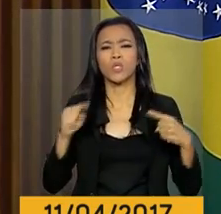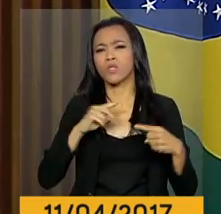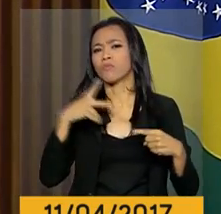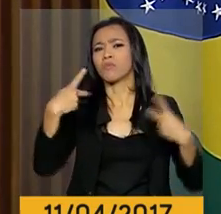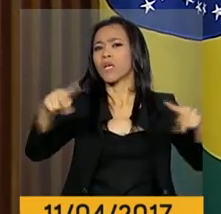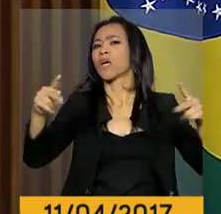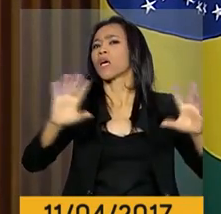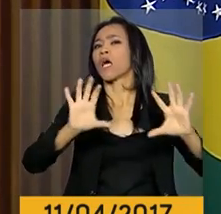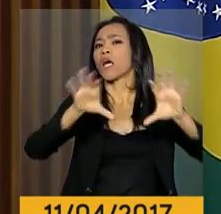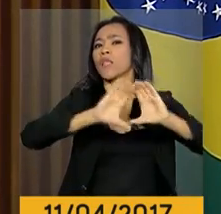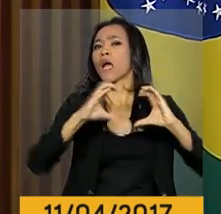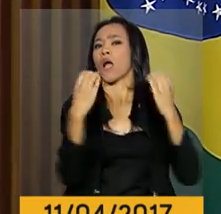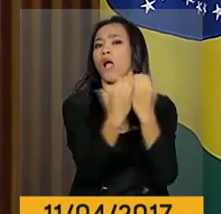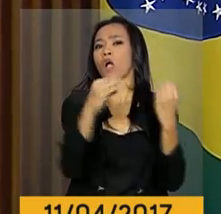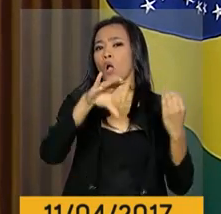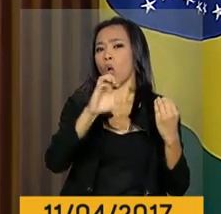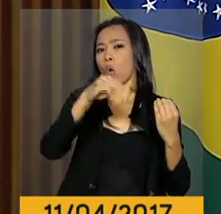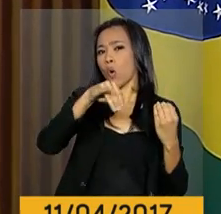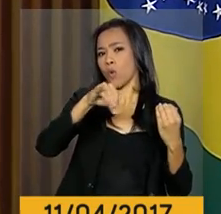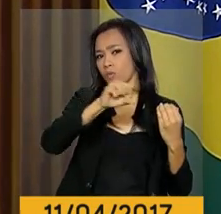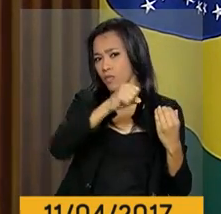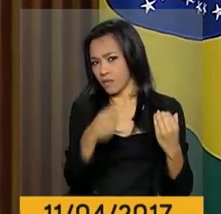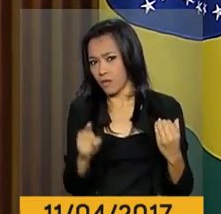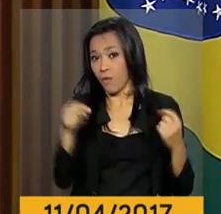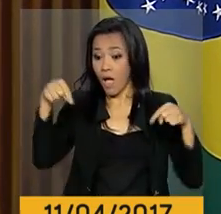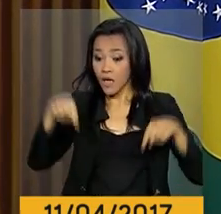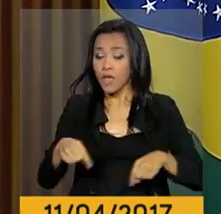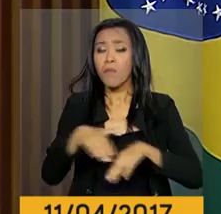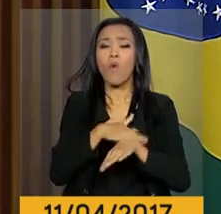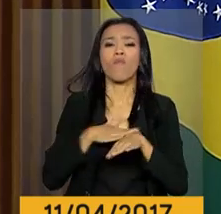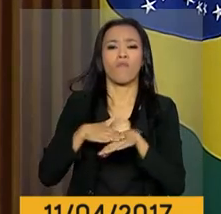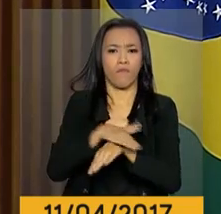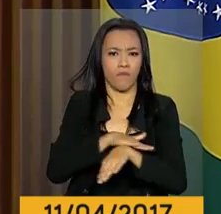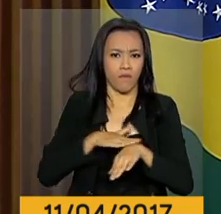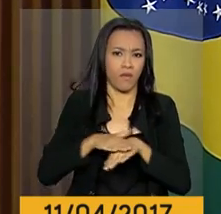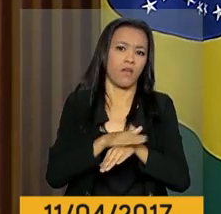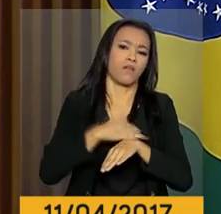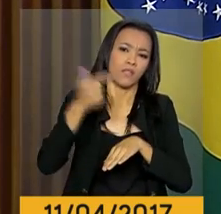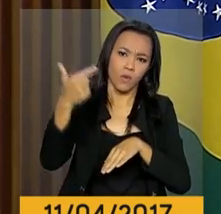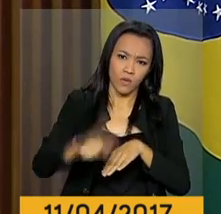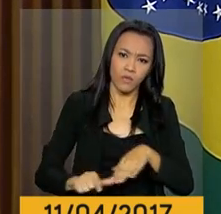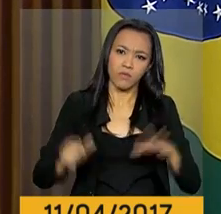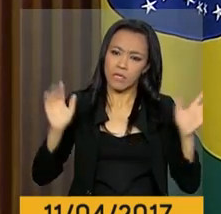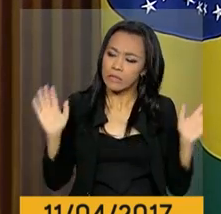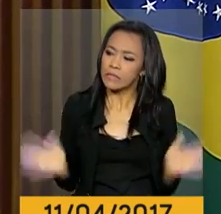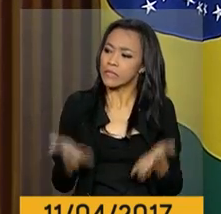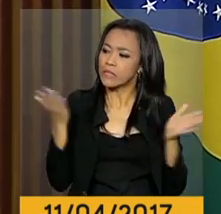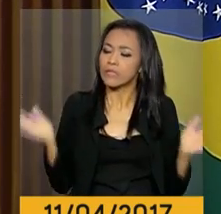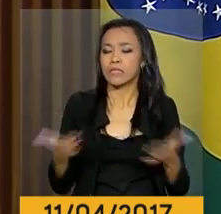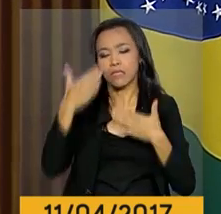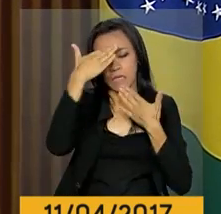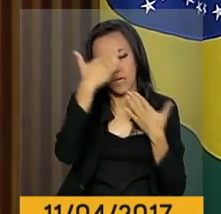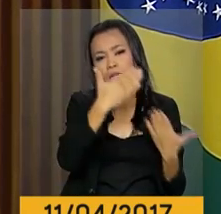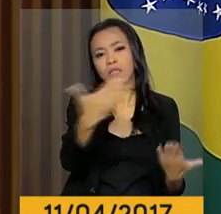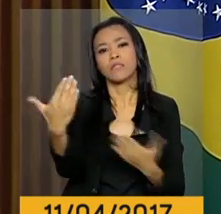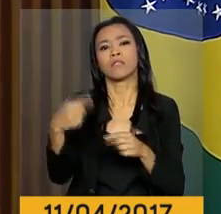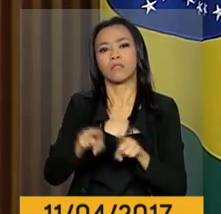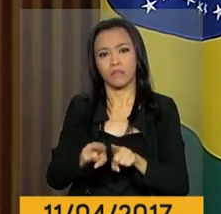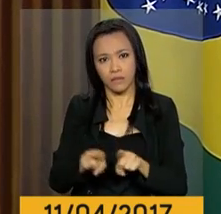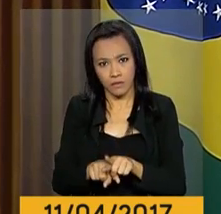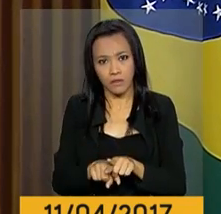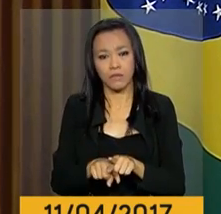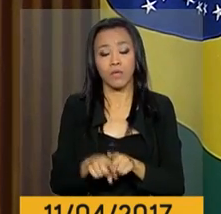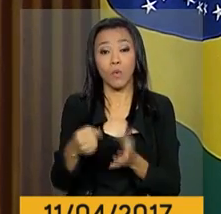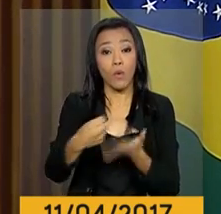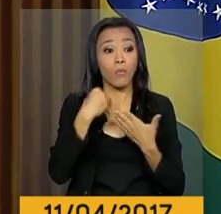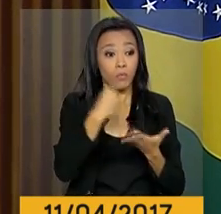com o relator com os colegas mas será uma conversa que nós teremos mais uma vez para incentivar e agradecer a o